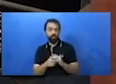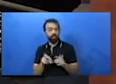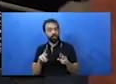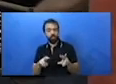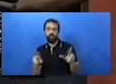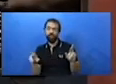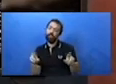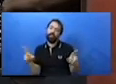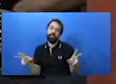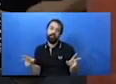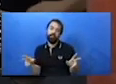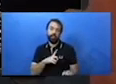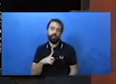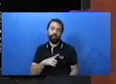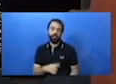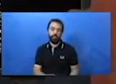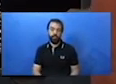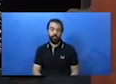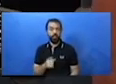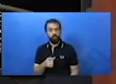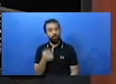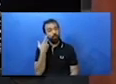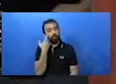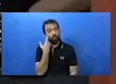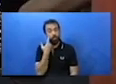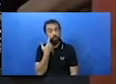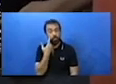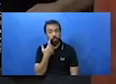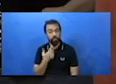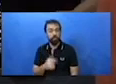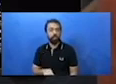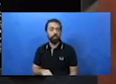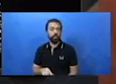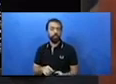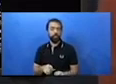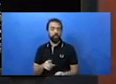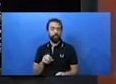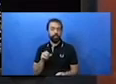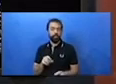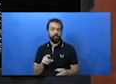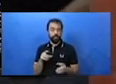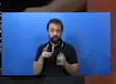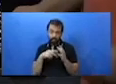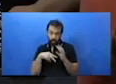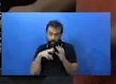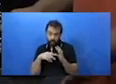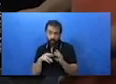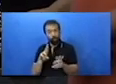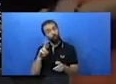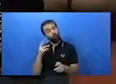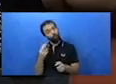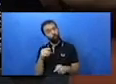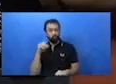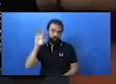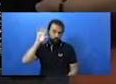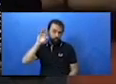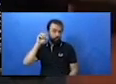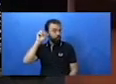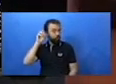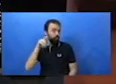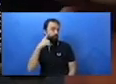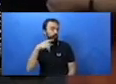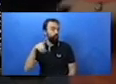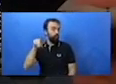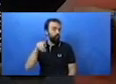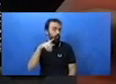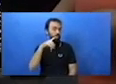algum texto ou ouvir uma música? Os textos literários são assim, nos fazem sonhar, imaginar